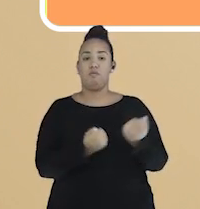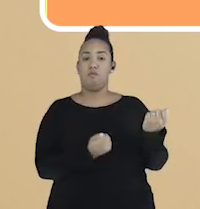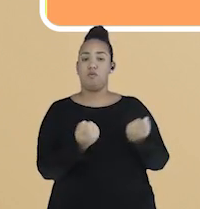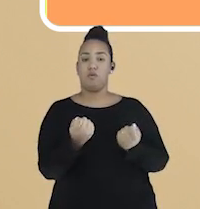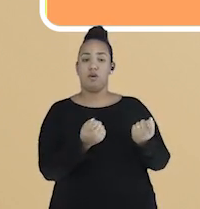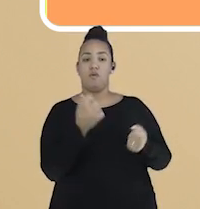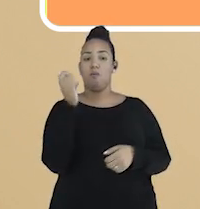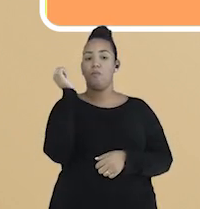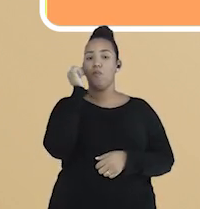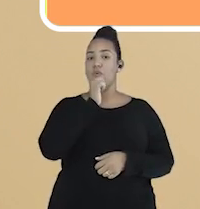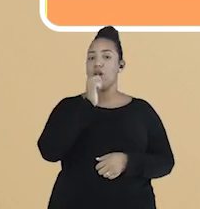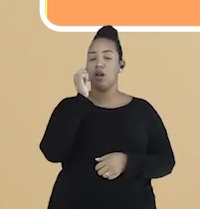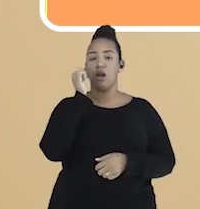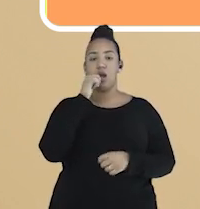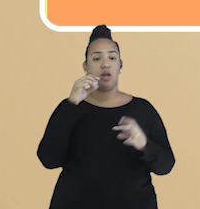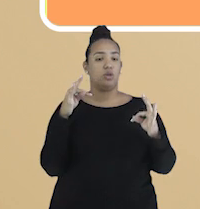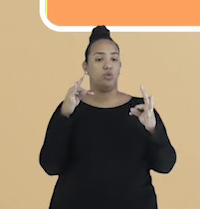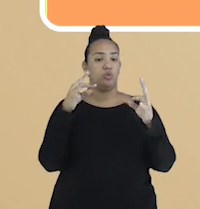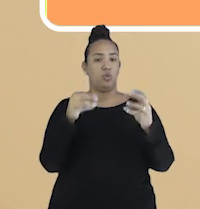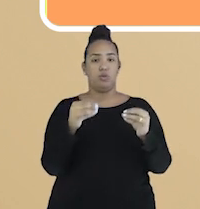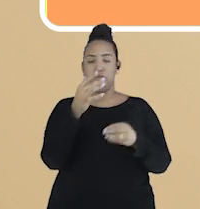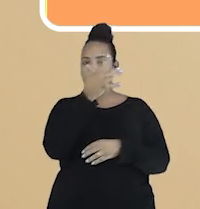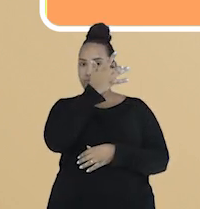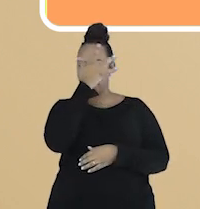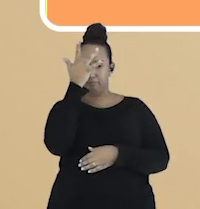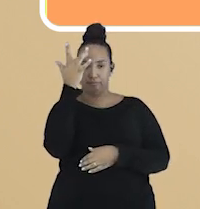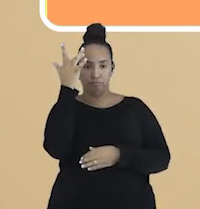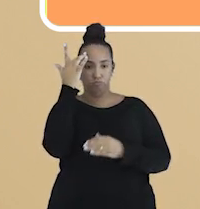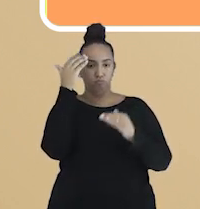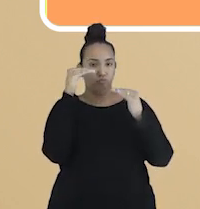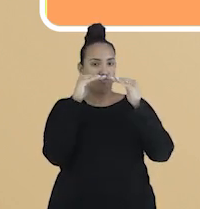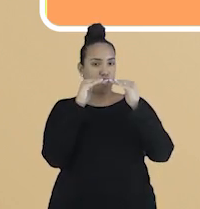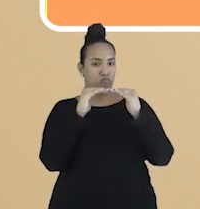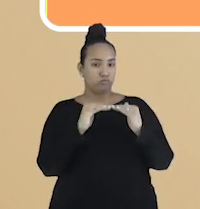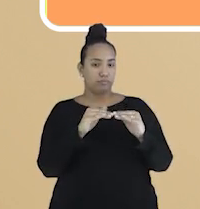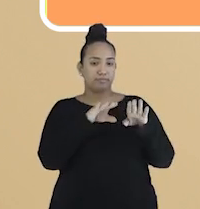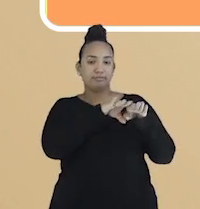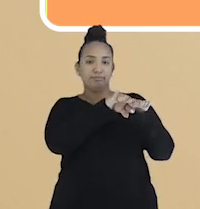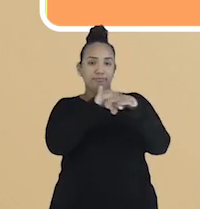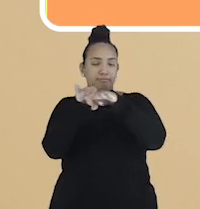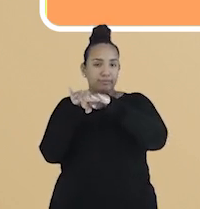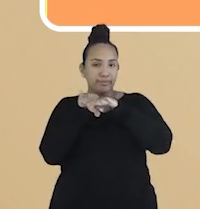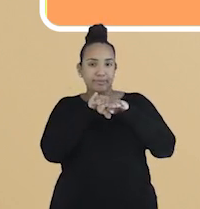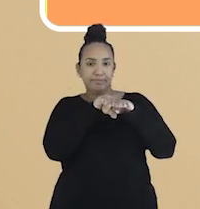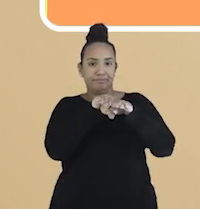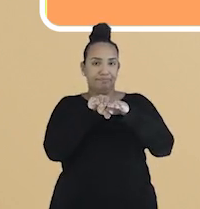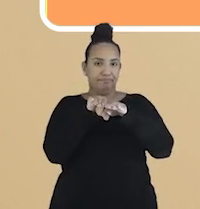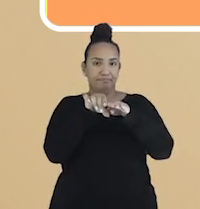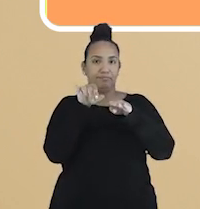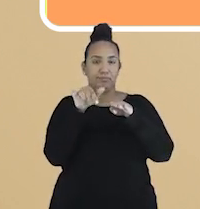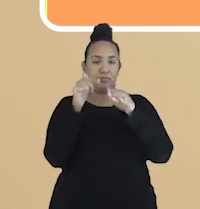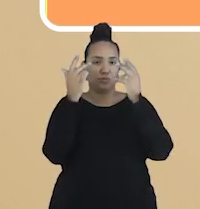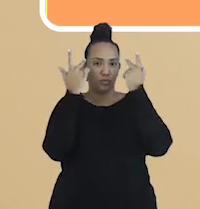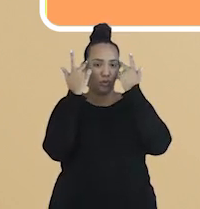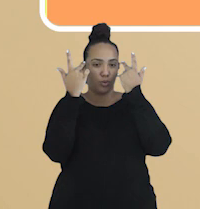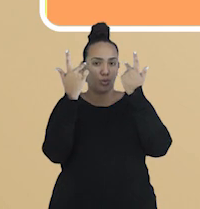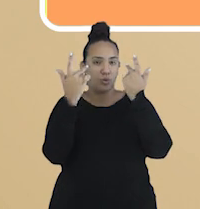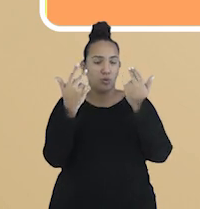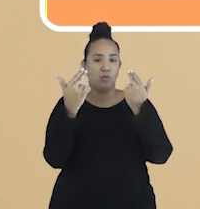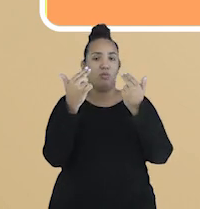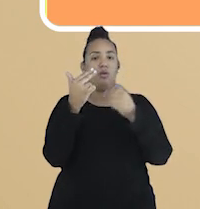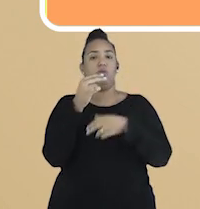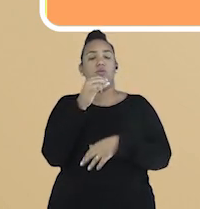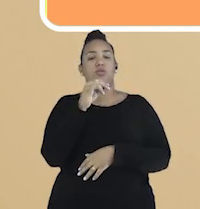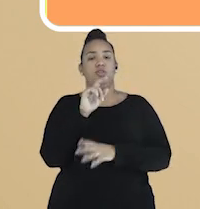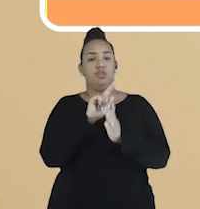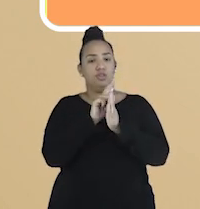mulheres e todos os demais sujeitos que não se encaixam como padrão considerado normativo de